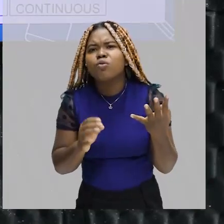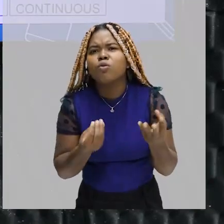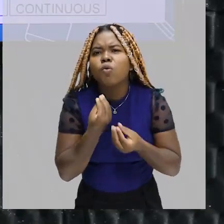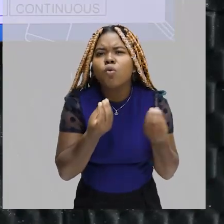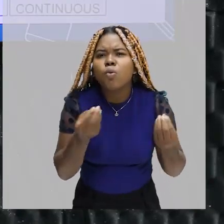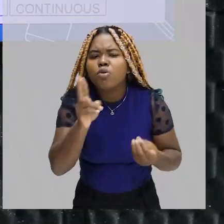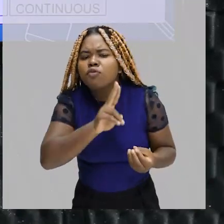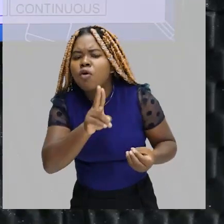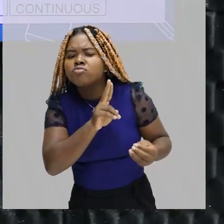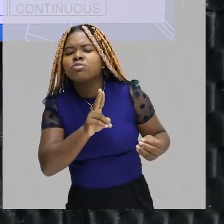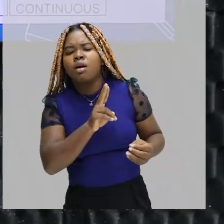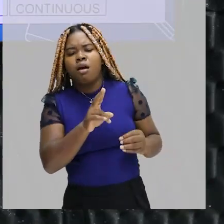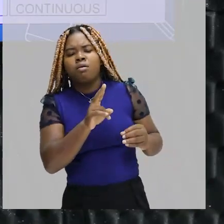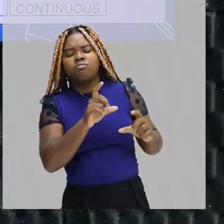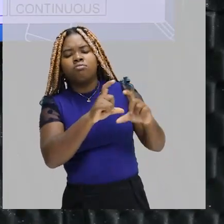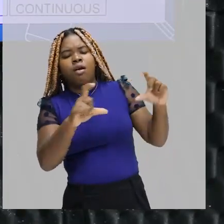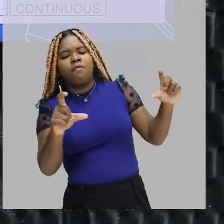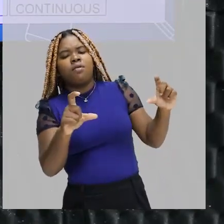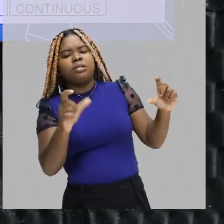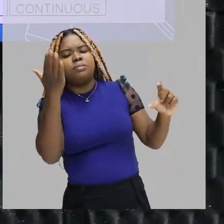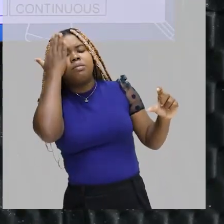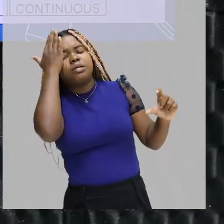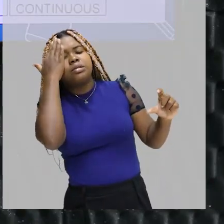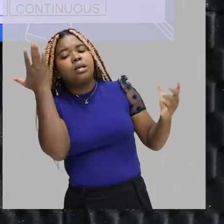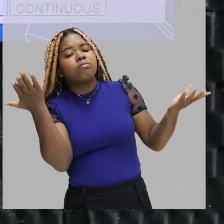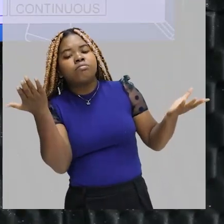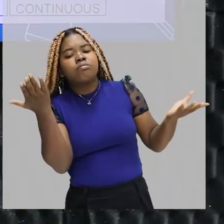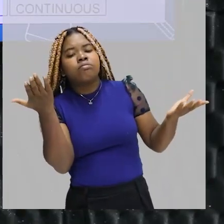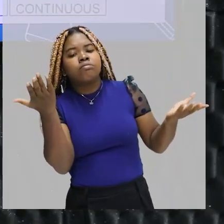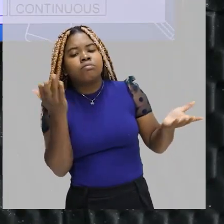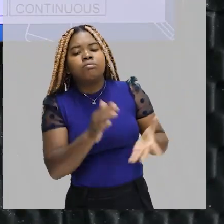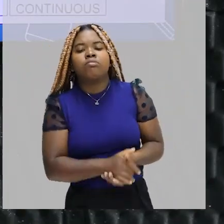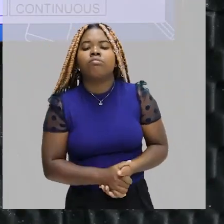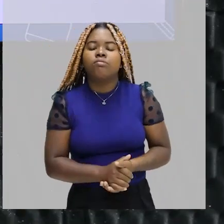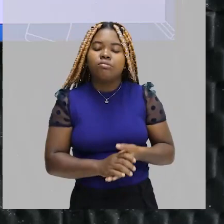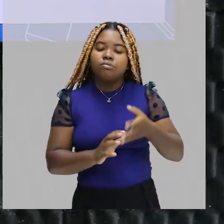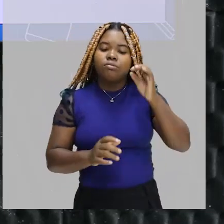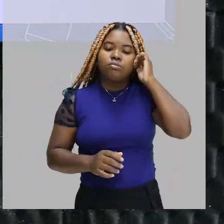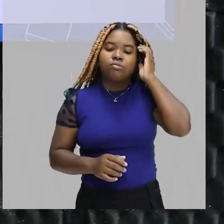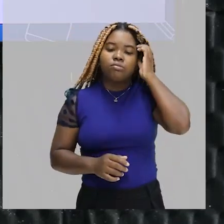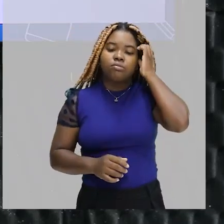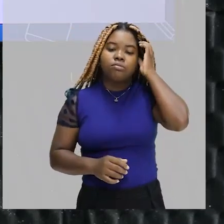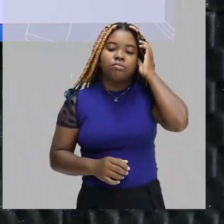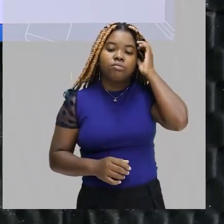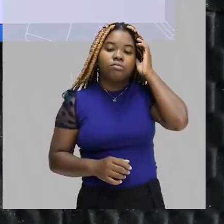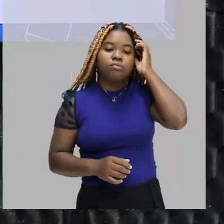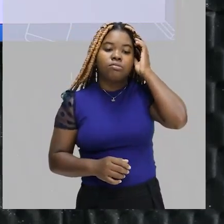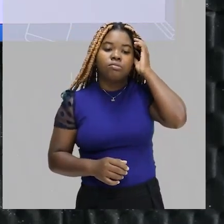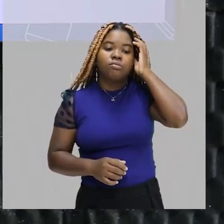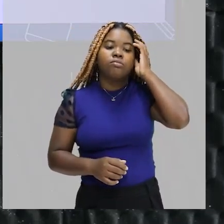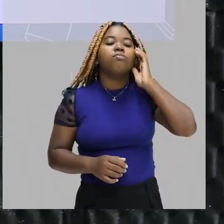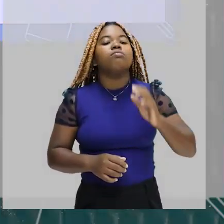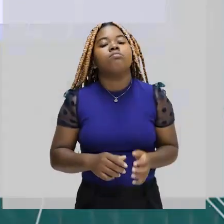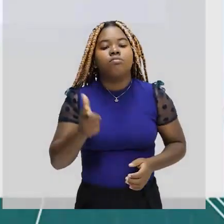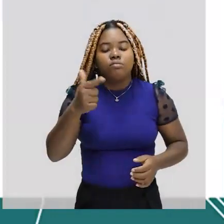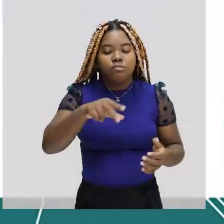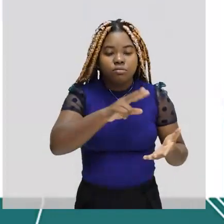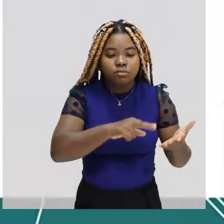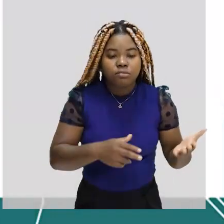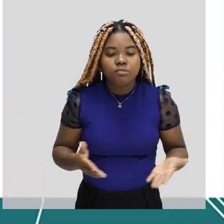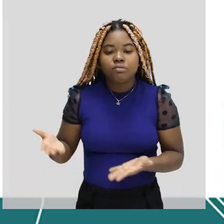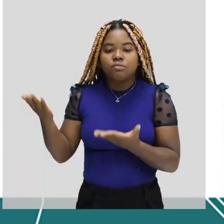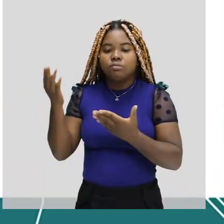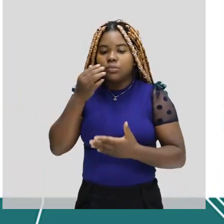uma dessas circunstâncias para eu entender como eu devo conjugar o verbo na frase, tá? The simple present is